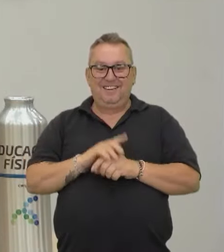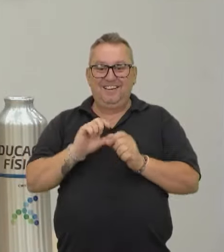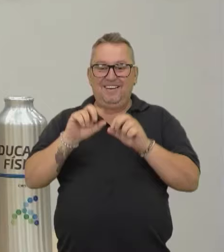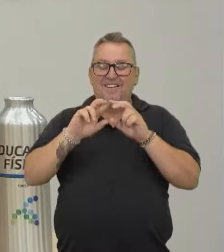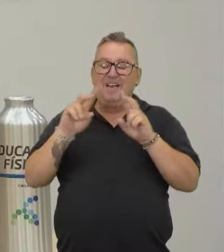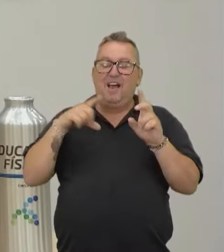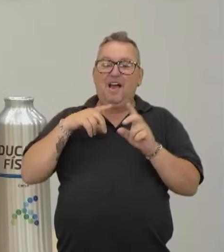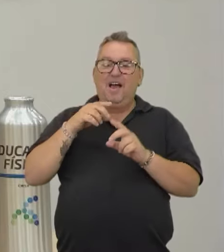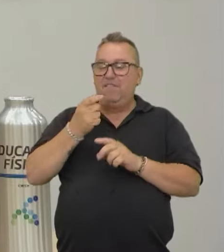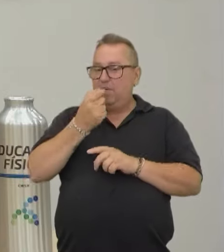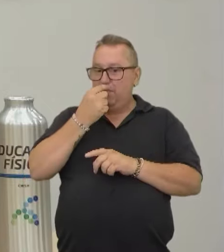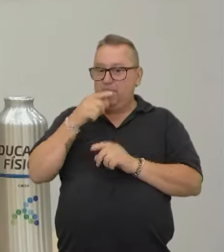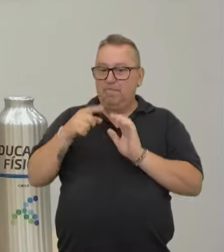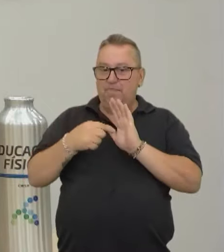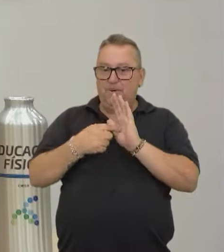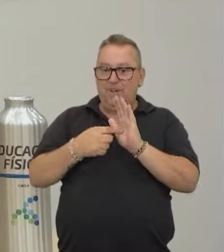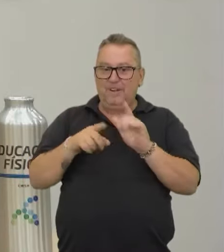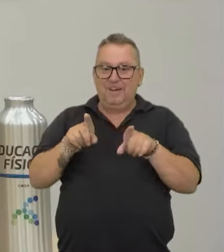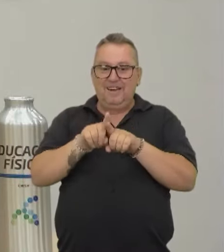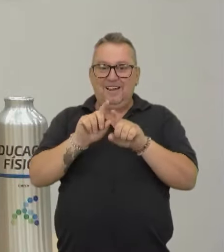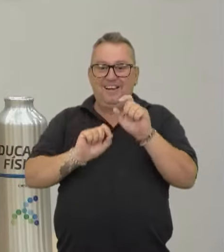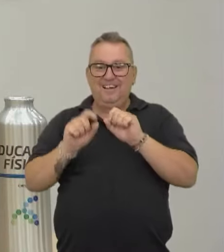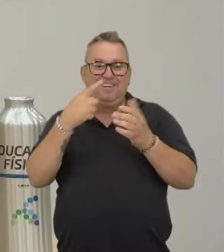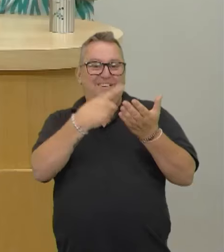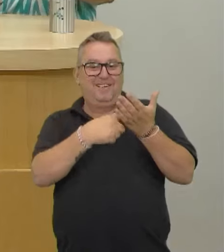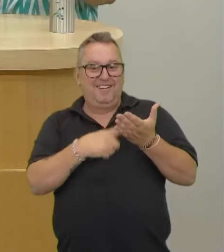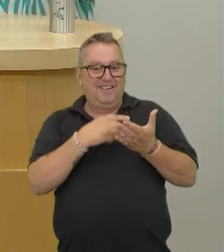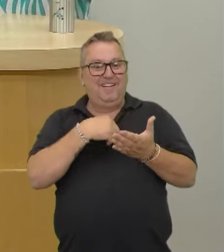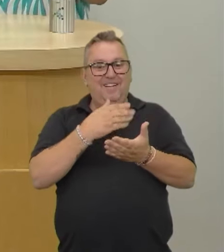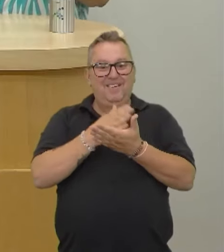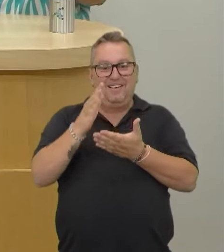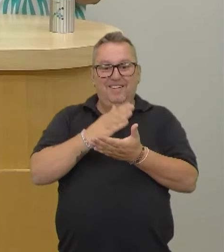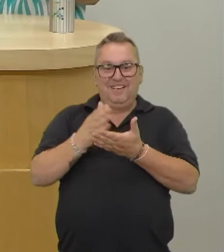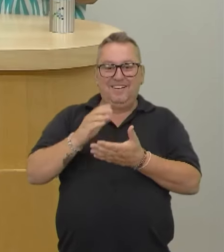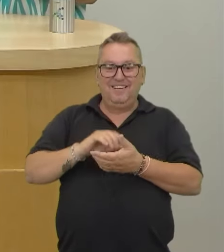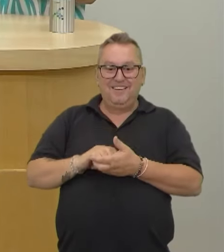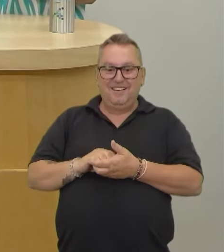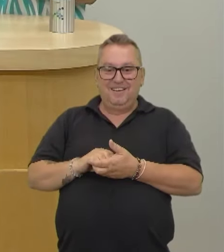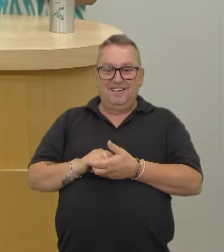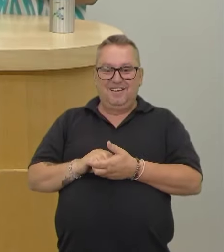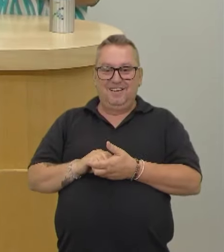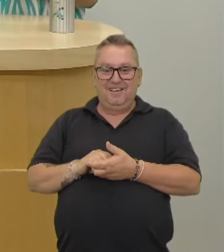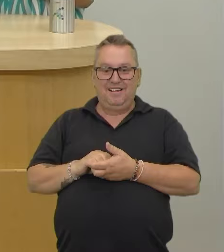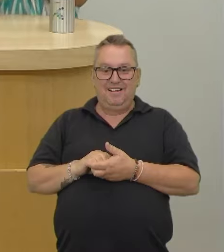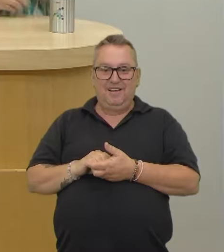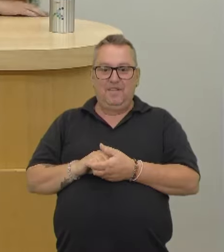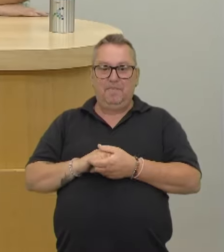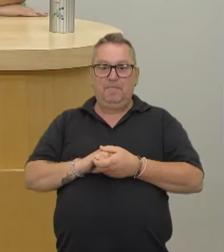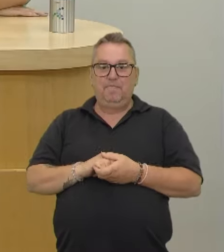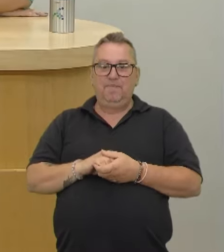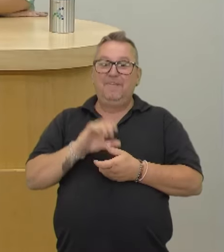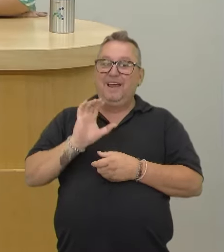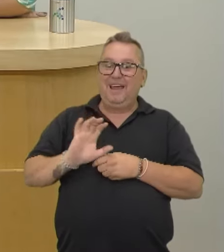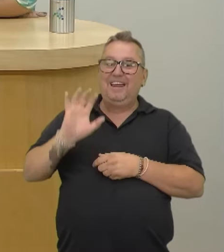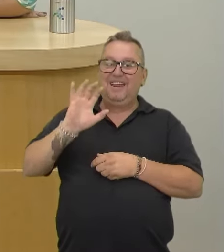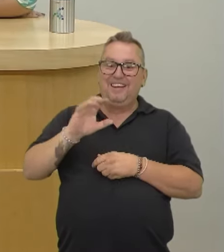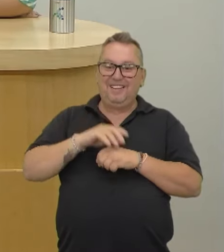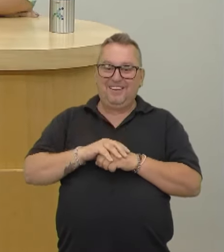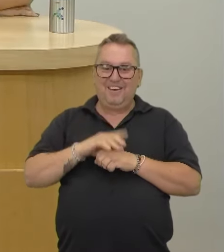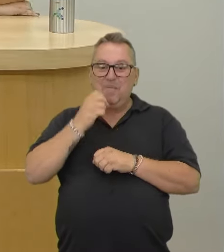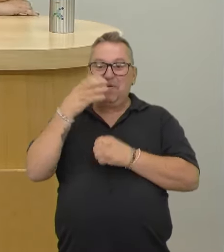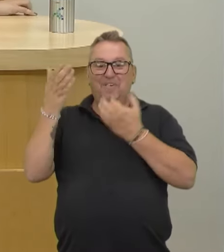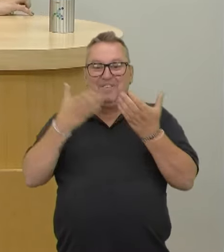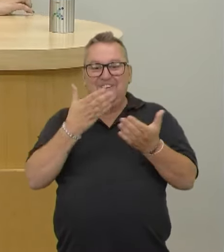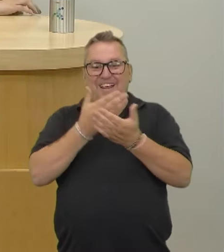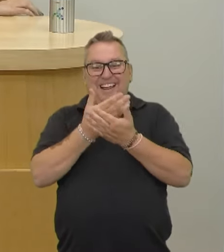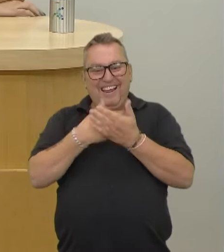Fabiana aparece na tela. Não, mas aí a gente vai, Então, isso. cai aí, Fabiana. É isso. Bem-vindos